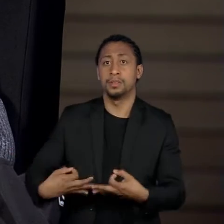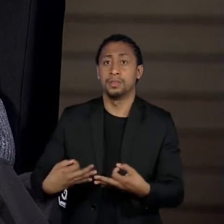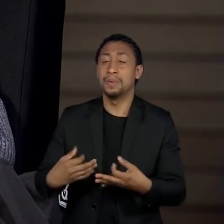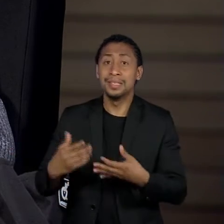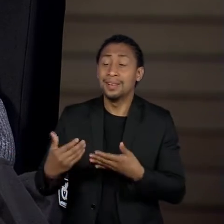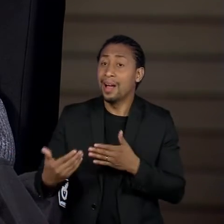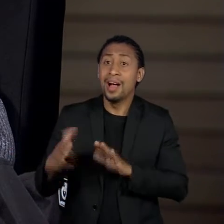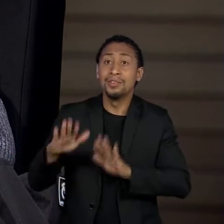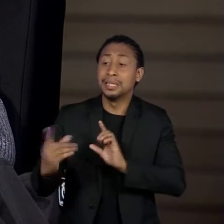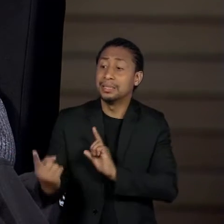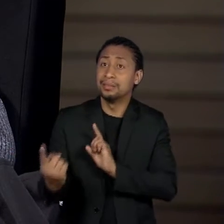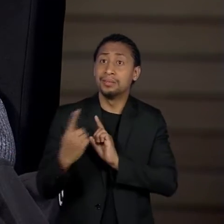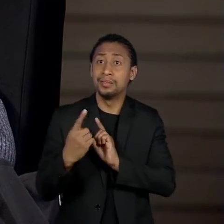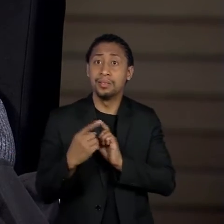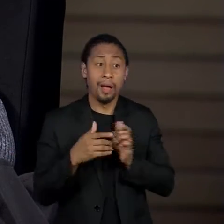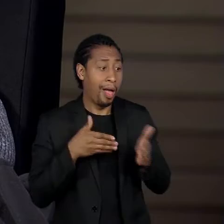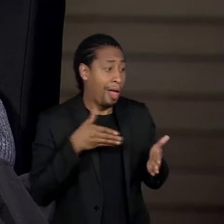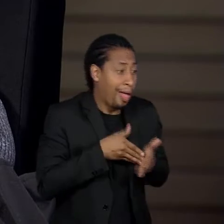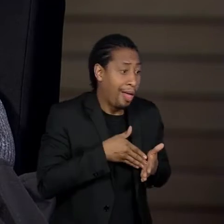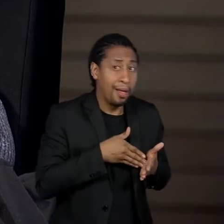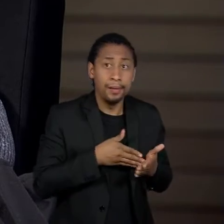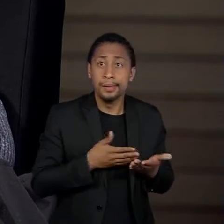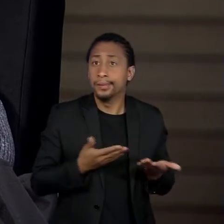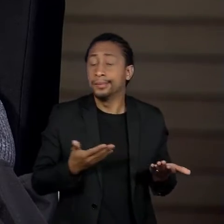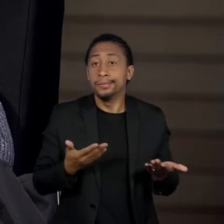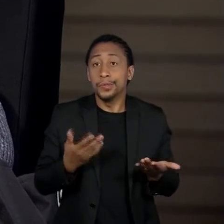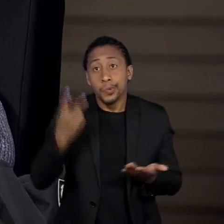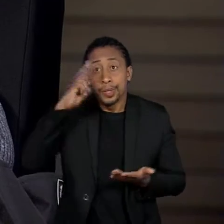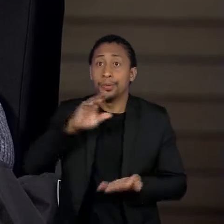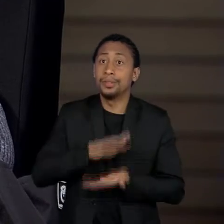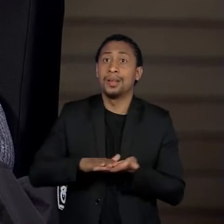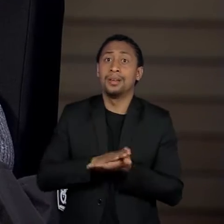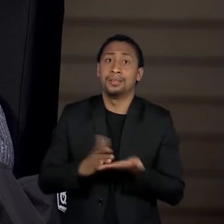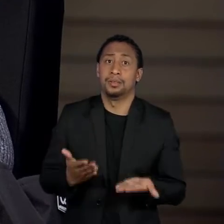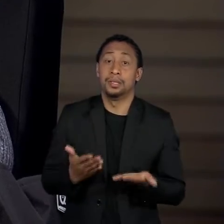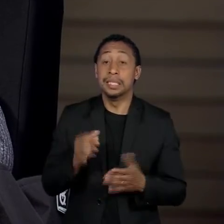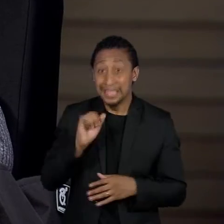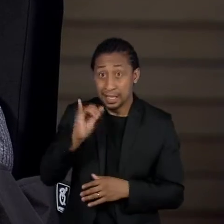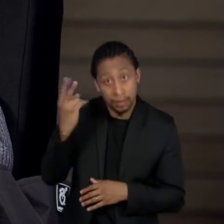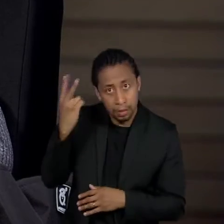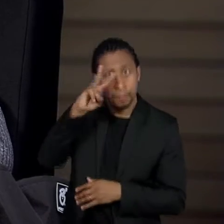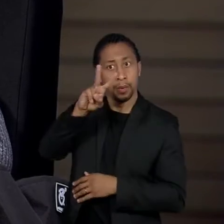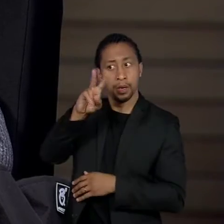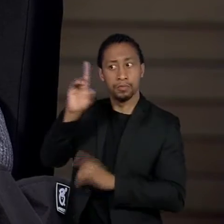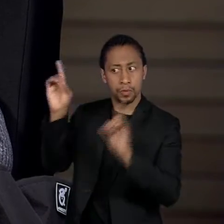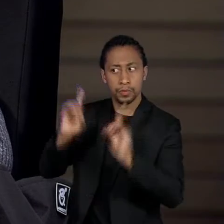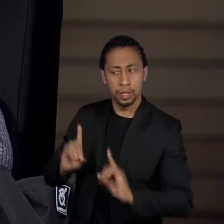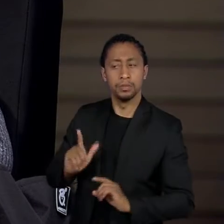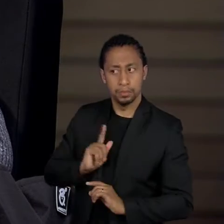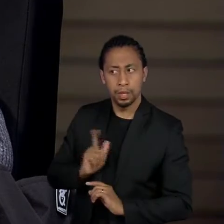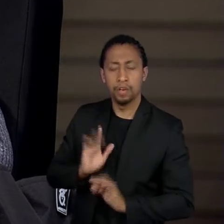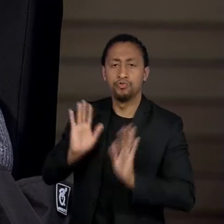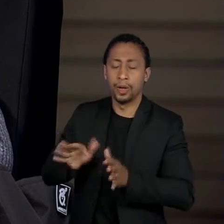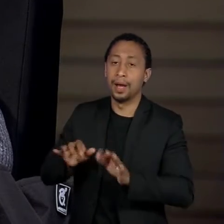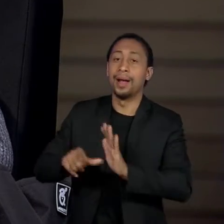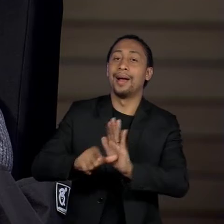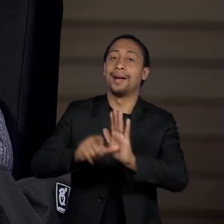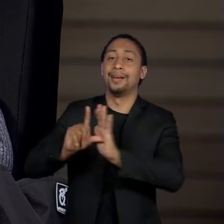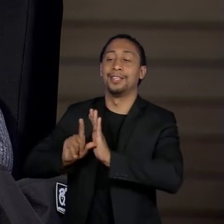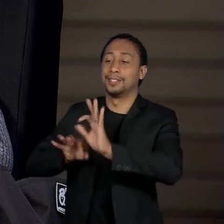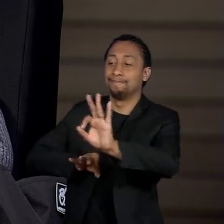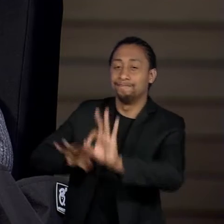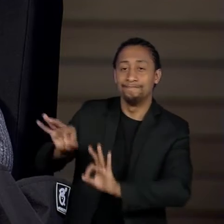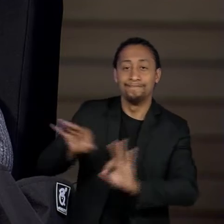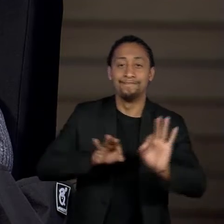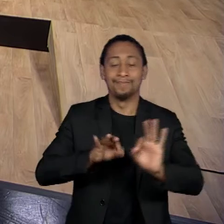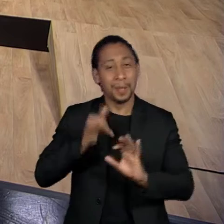Quando você lembra, você já considera que ela existe. Então você vai pensar nela. Você já tem uma atitude